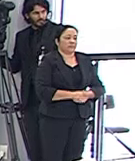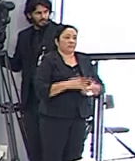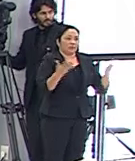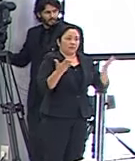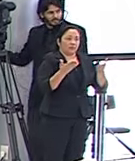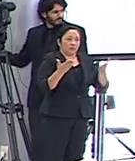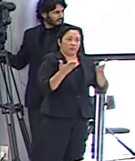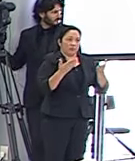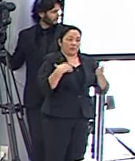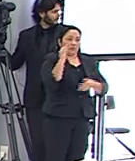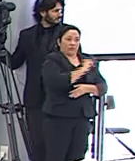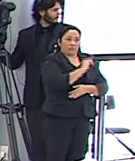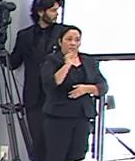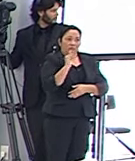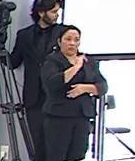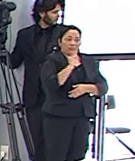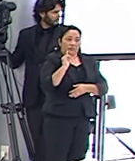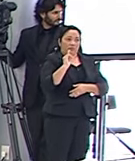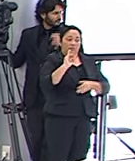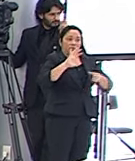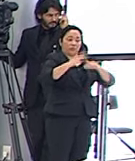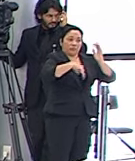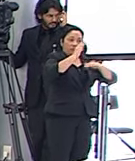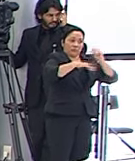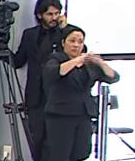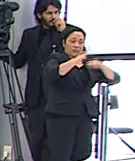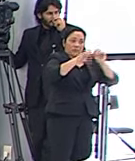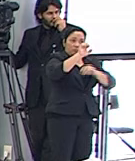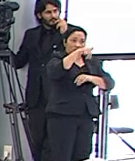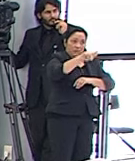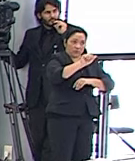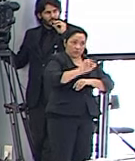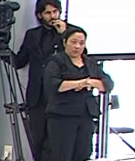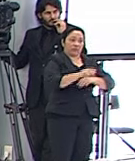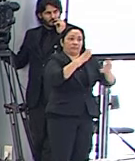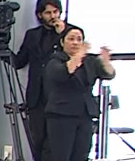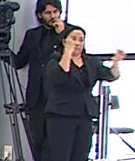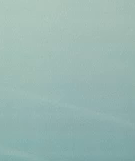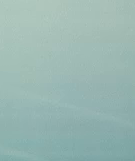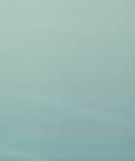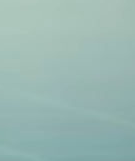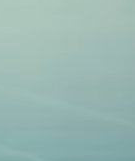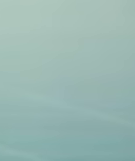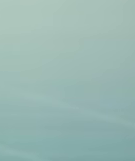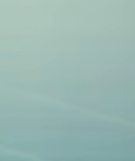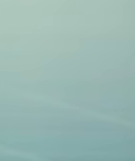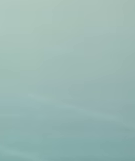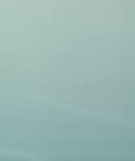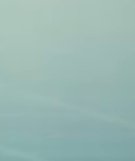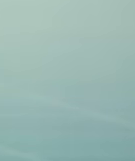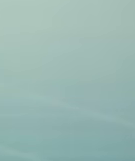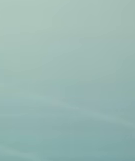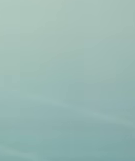Atualmente, eu sou instrutor de formação profissional do Senai e estudo engenharia elétrica. Então, eu tenho a oportunidade hoje de passar o que eu aprendi,